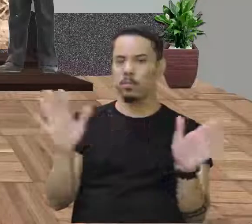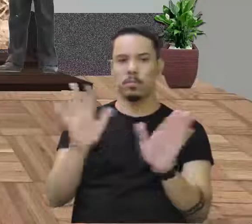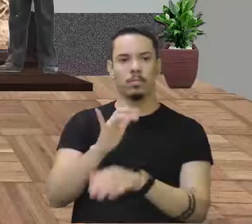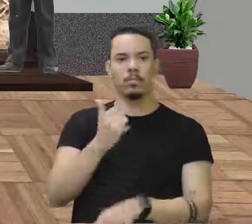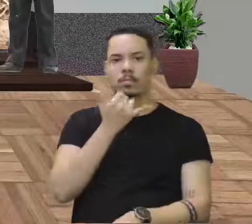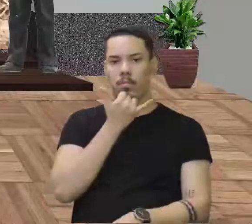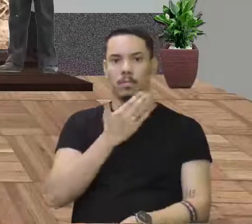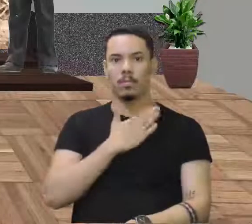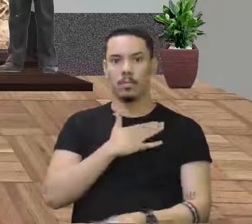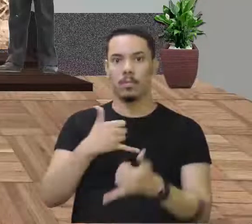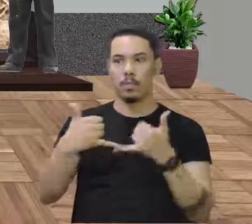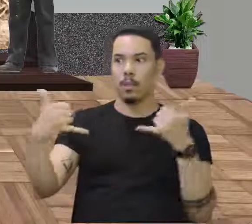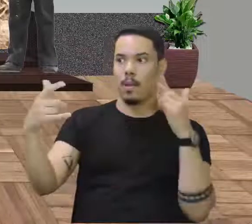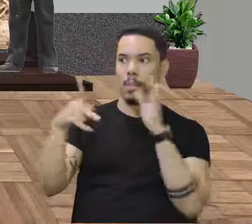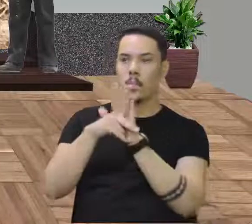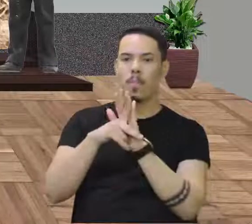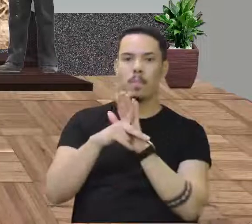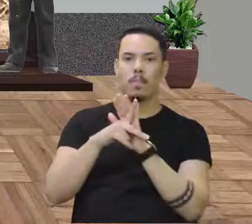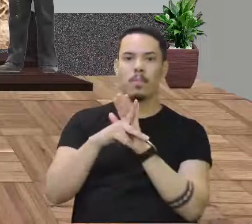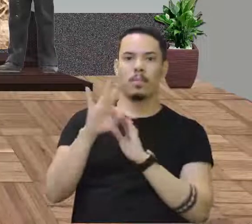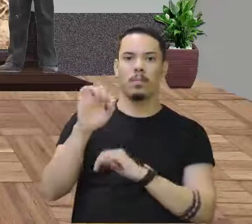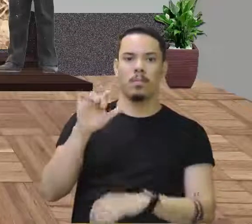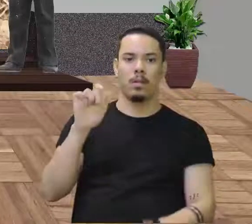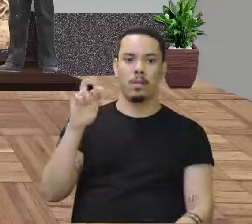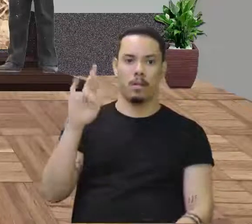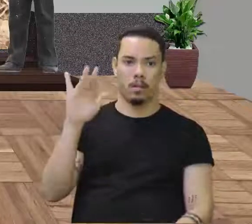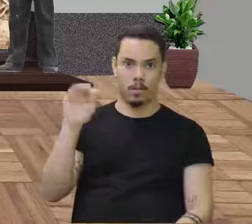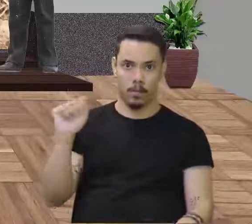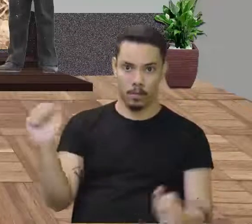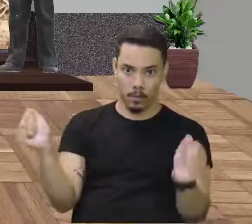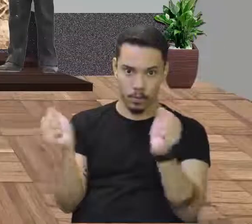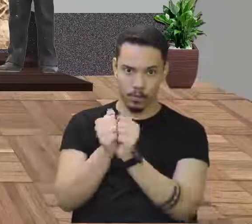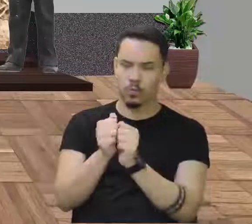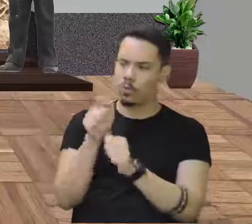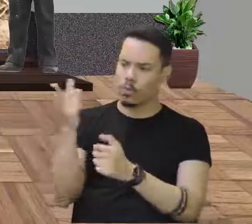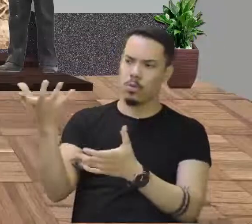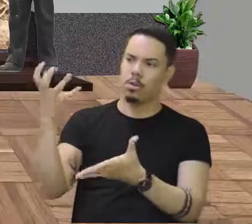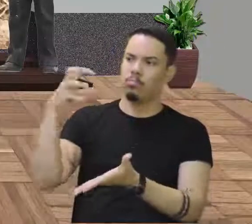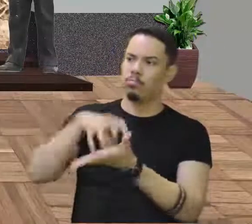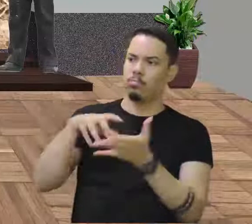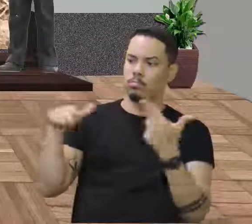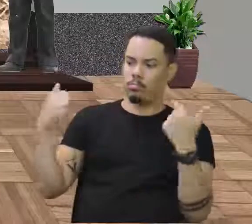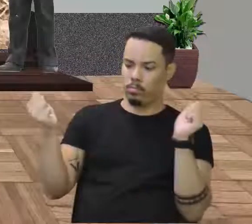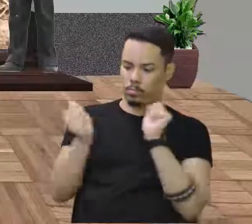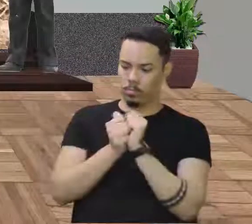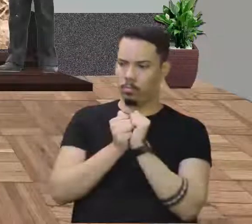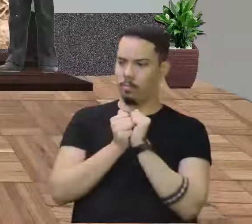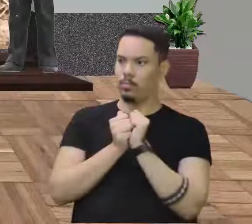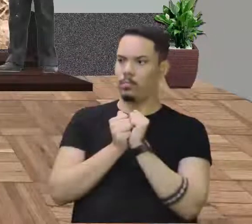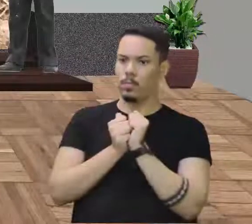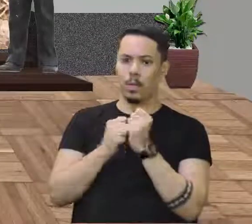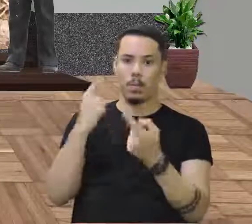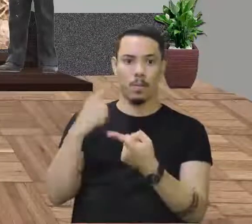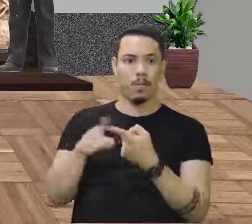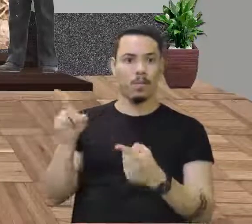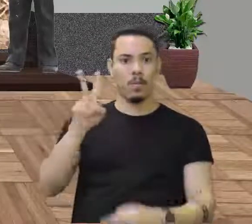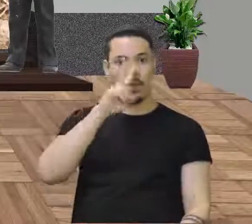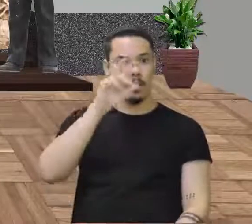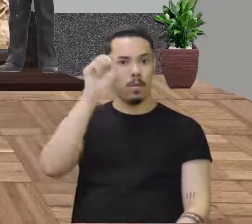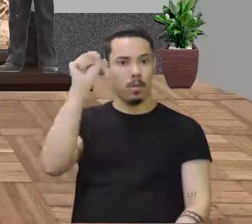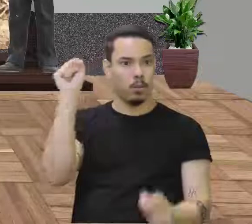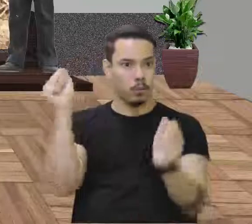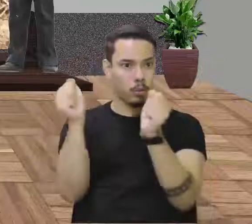nas linhas telegráficas. Eu quero você num posto das linhas telegráficas. Eu quero você junto com o